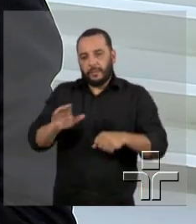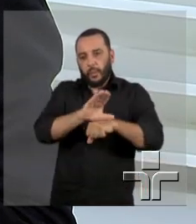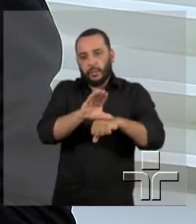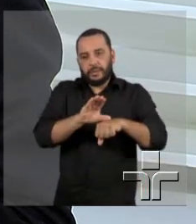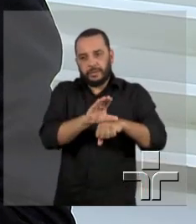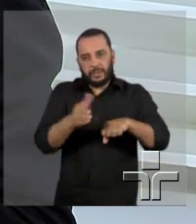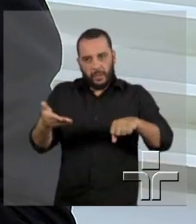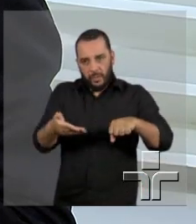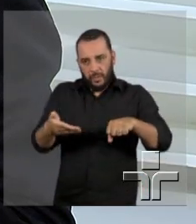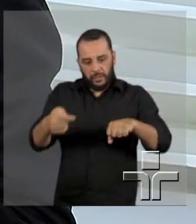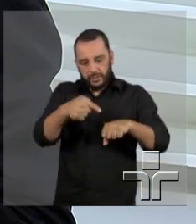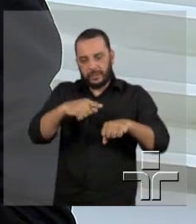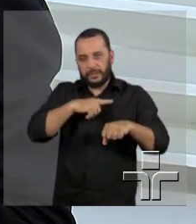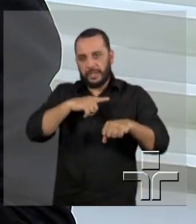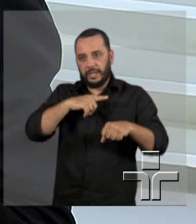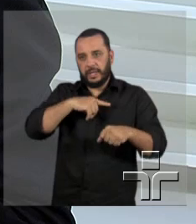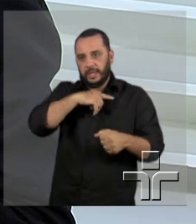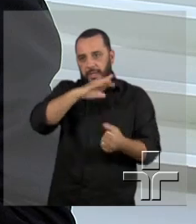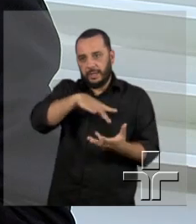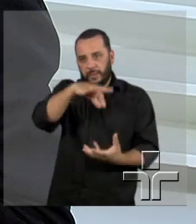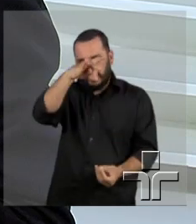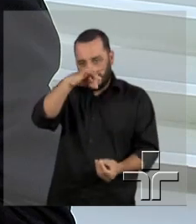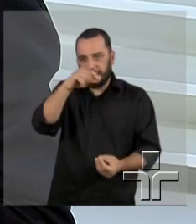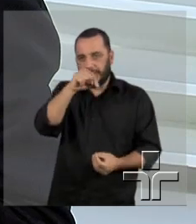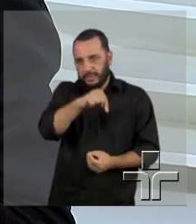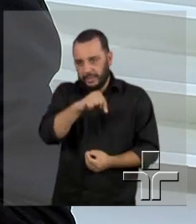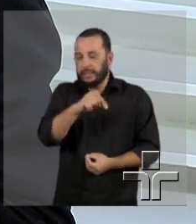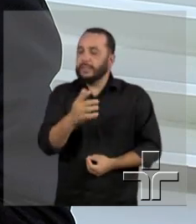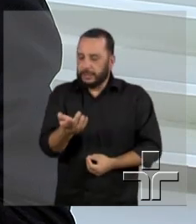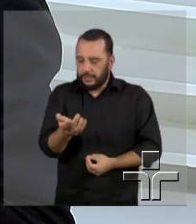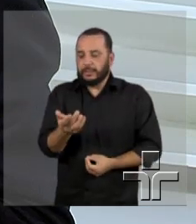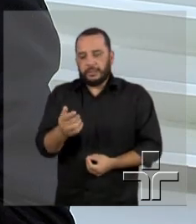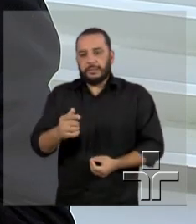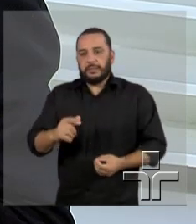democracia, de civilidade,